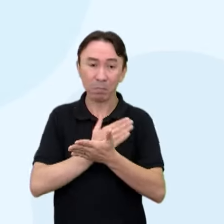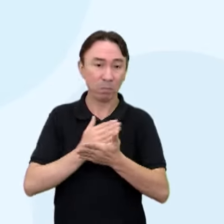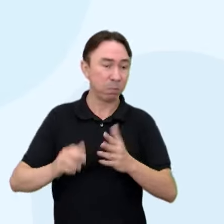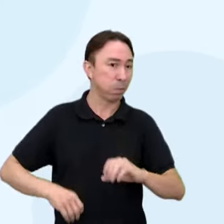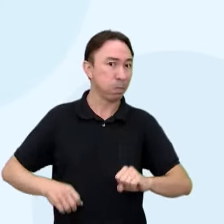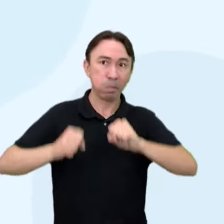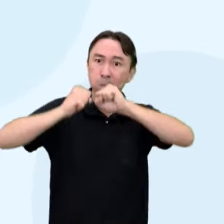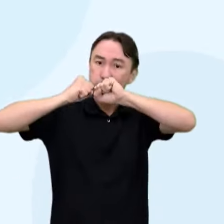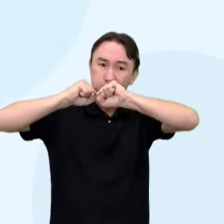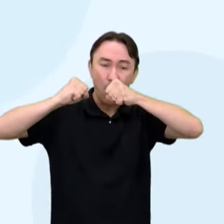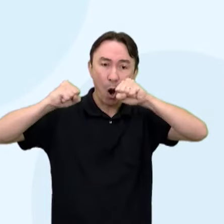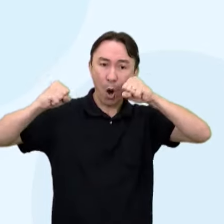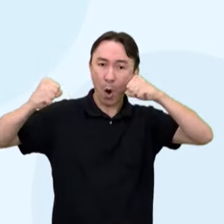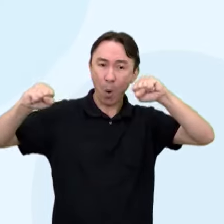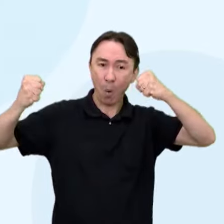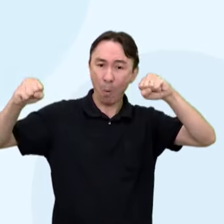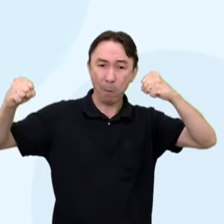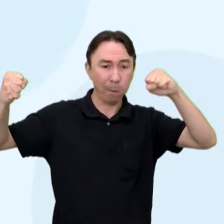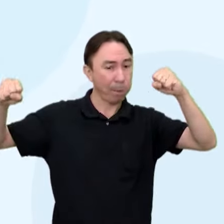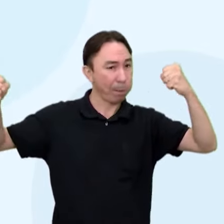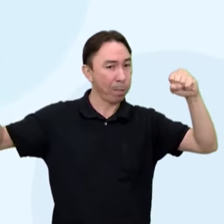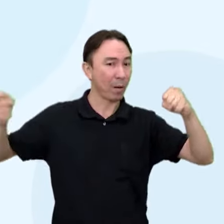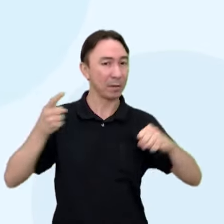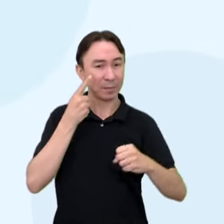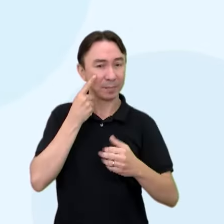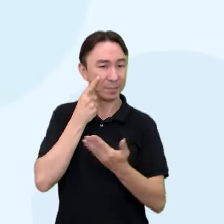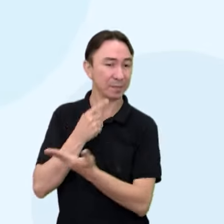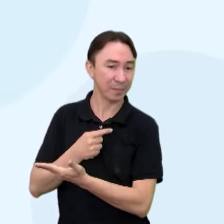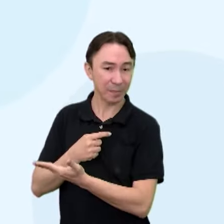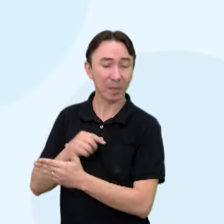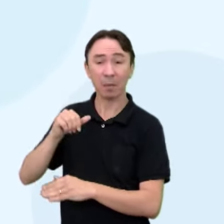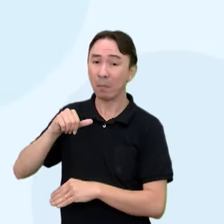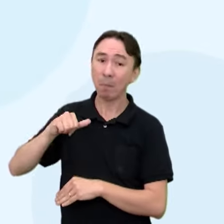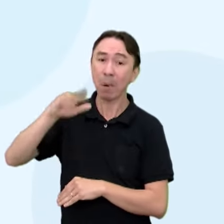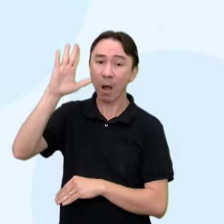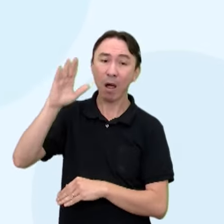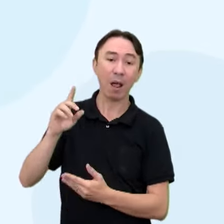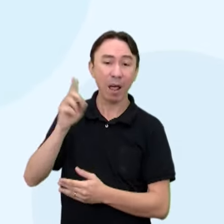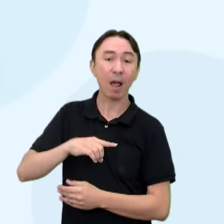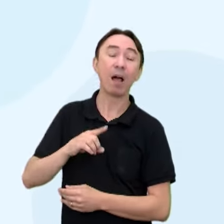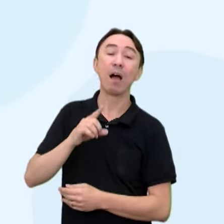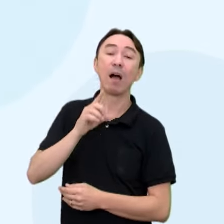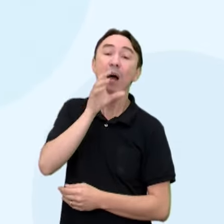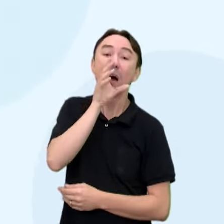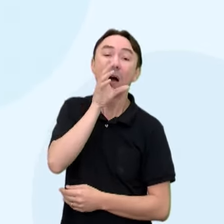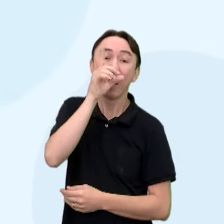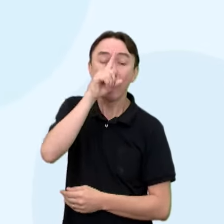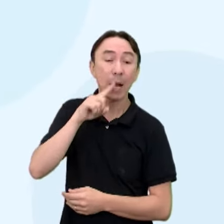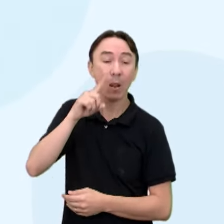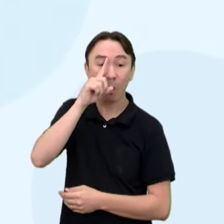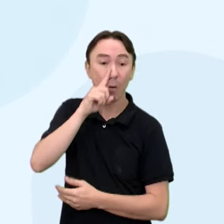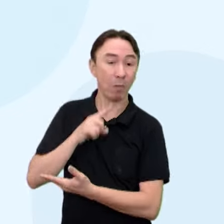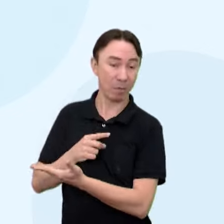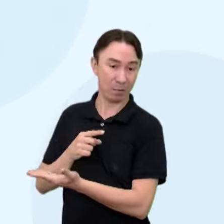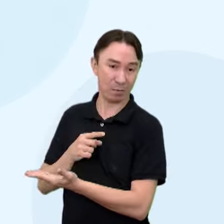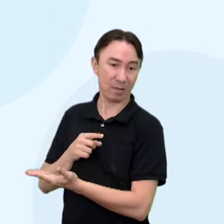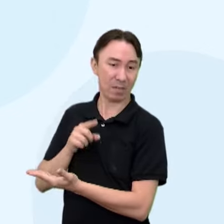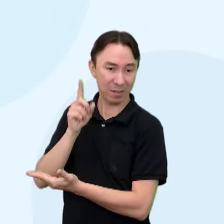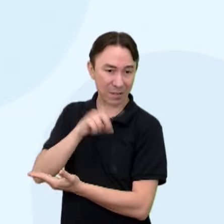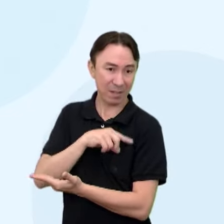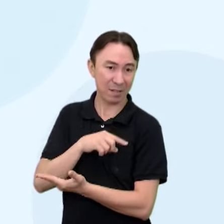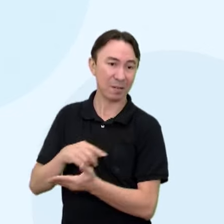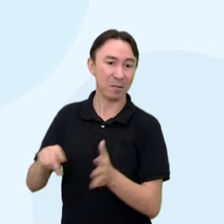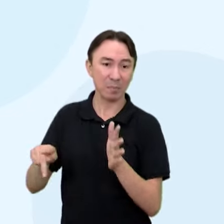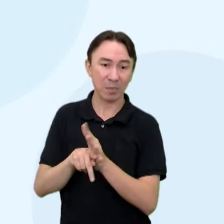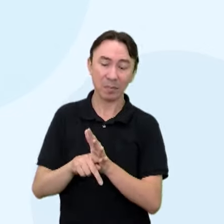maior placa que a gente observa aí é a placa que está em amarelo, que é a placa do Pacífico, né? Ela tem mais ou menos de extensão